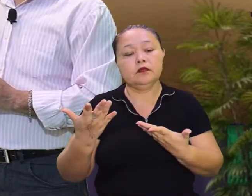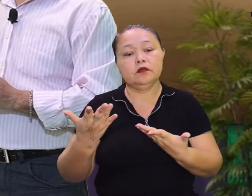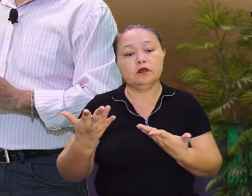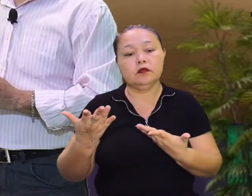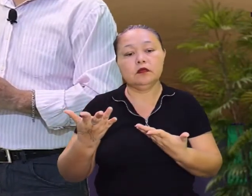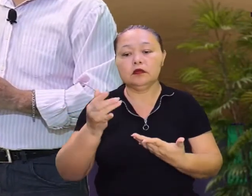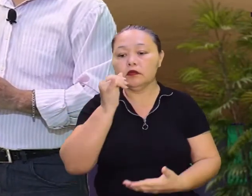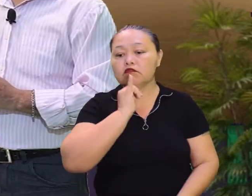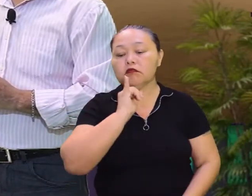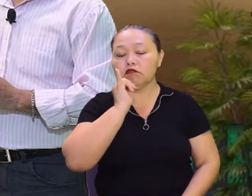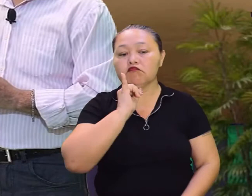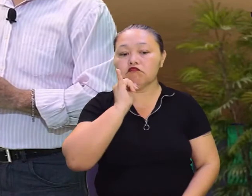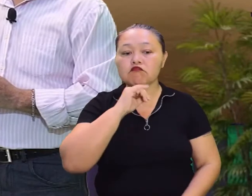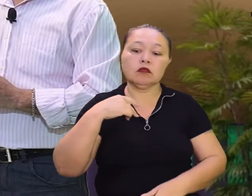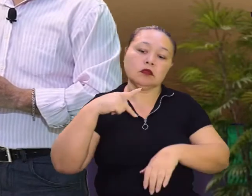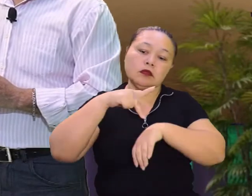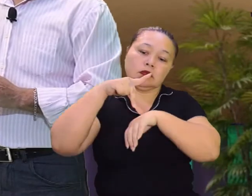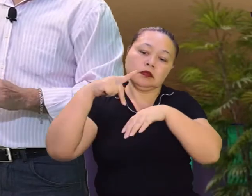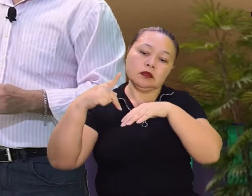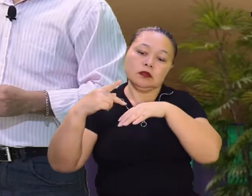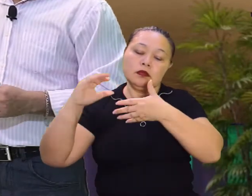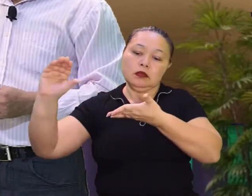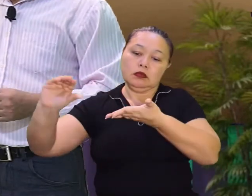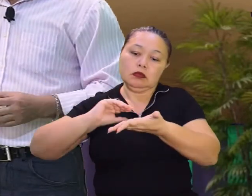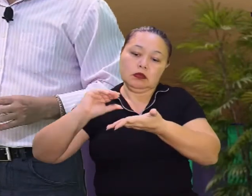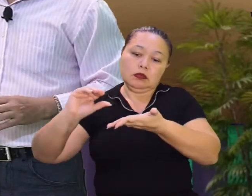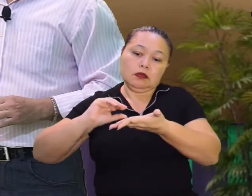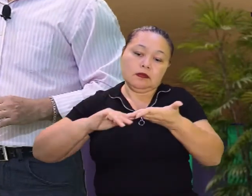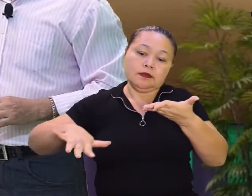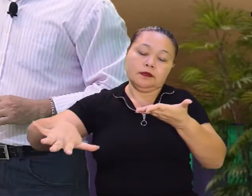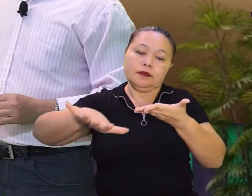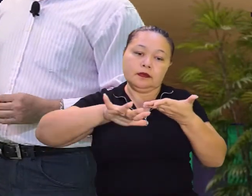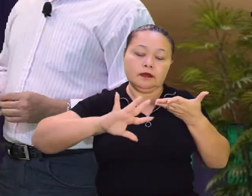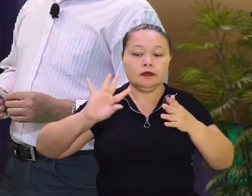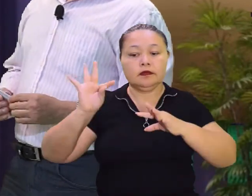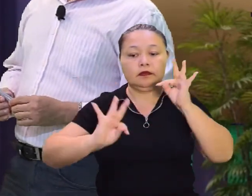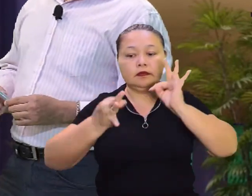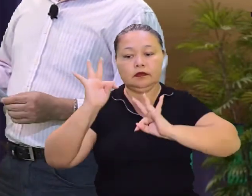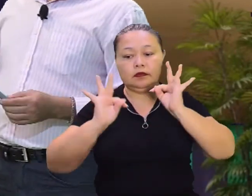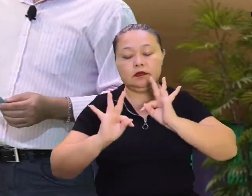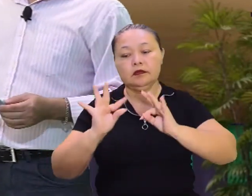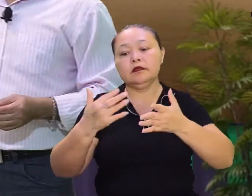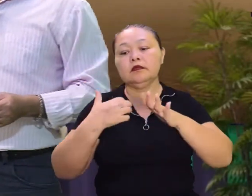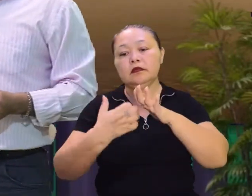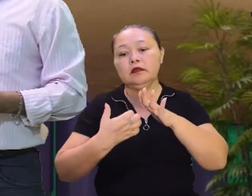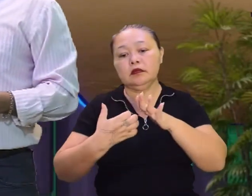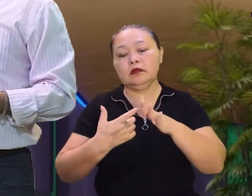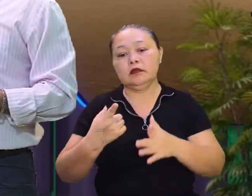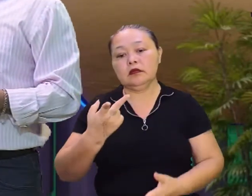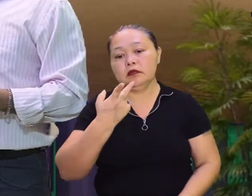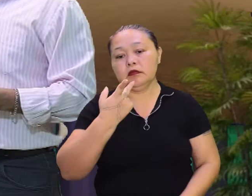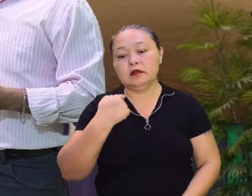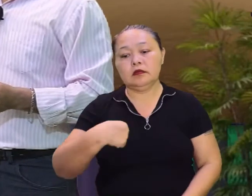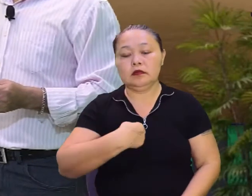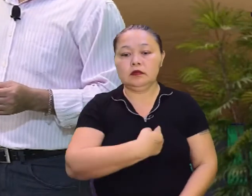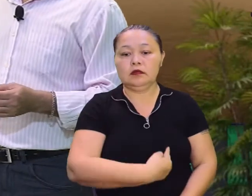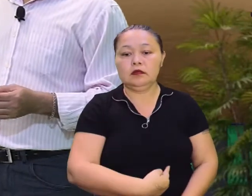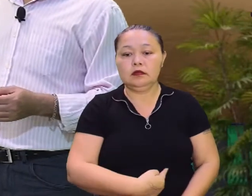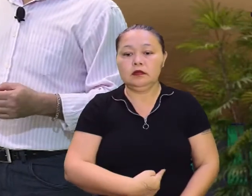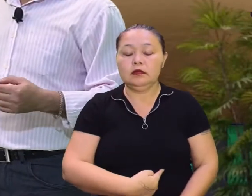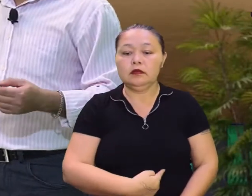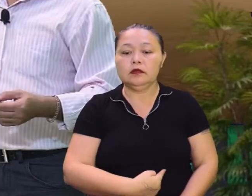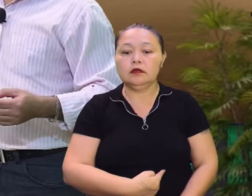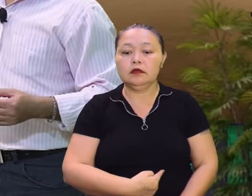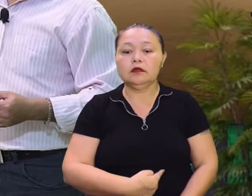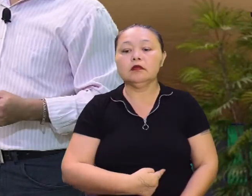Enquanto, por exemplo, esses países não investirem ainda mais nessa questão tecnológica industrial. E sem falar que os chineses